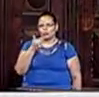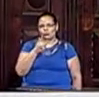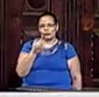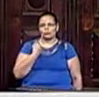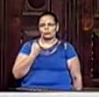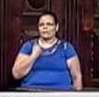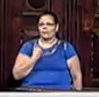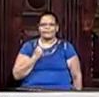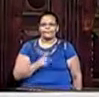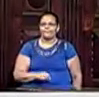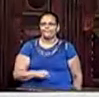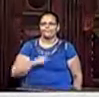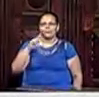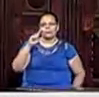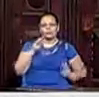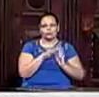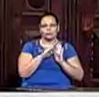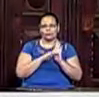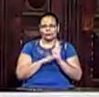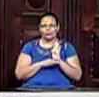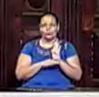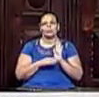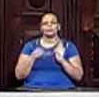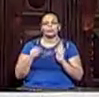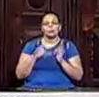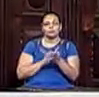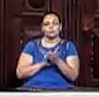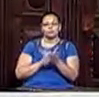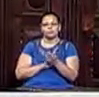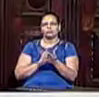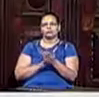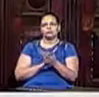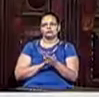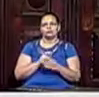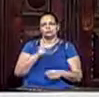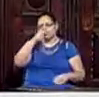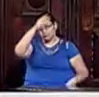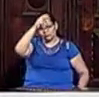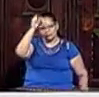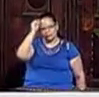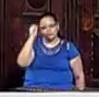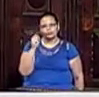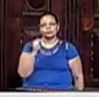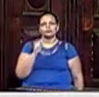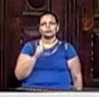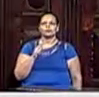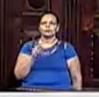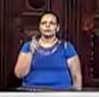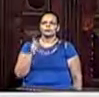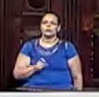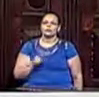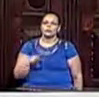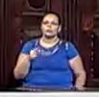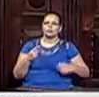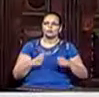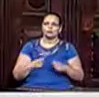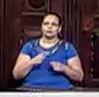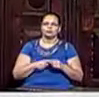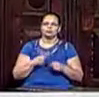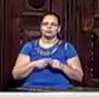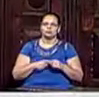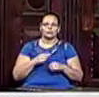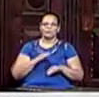Aldeia, e aqui quero parabenizar a gestão do prefeito Cláudio Chumbinho, é o município que